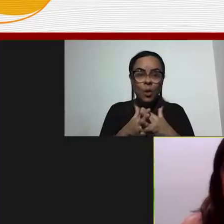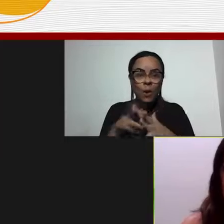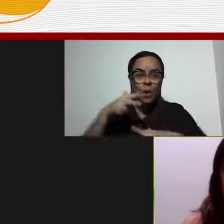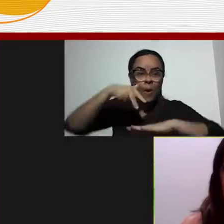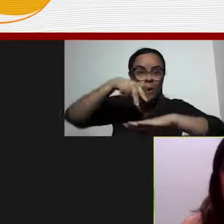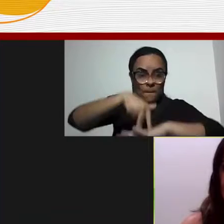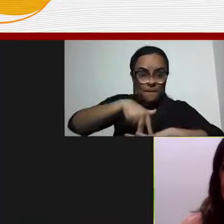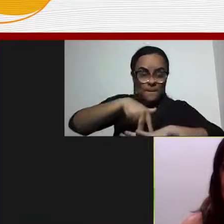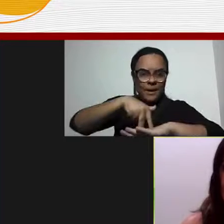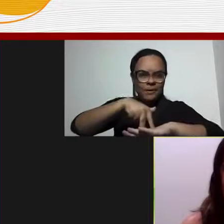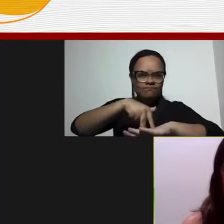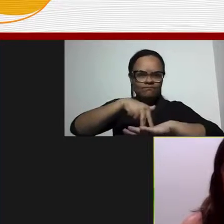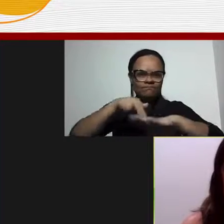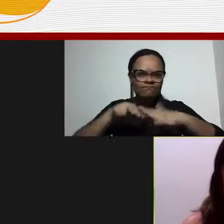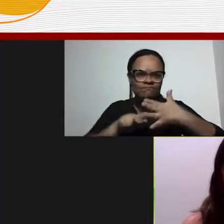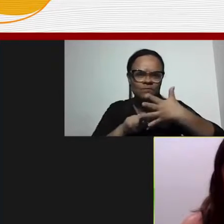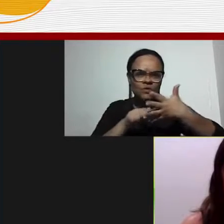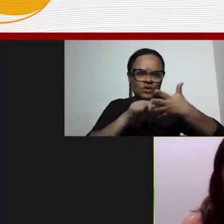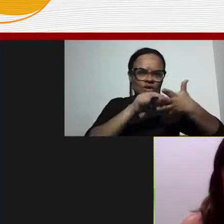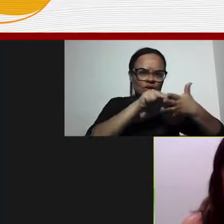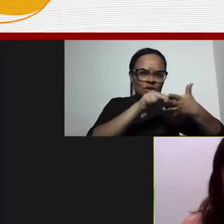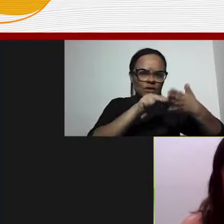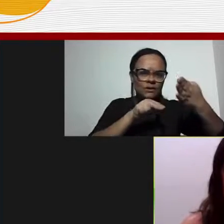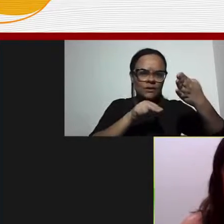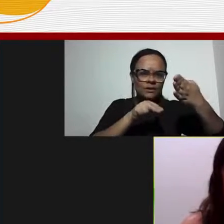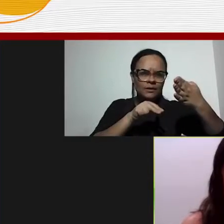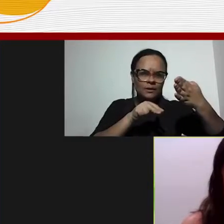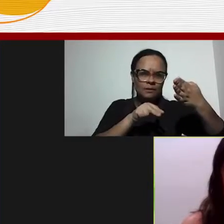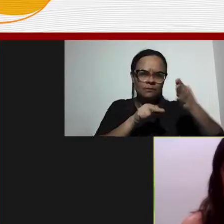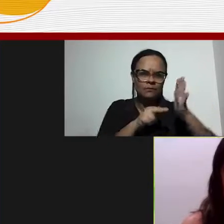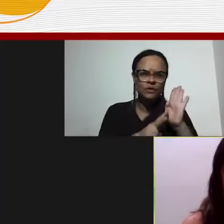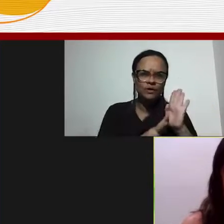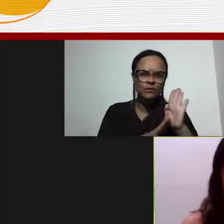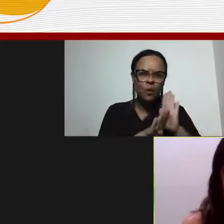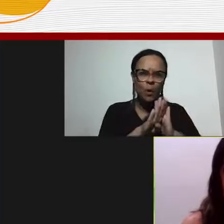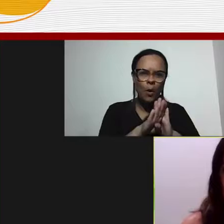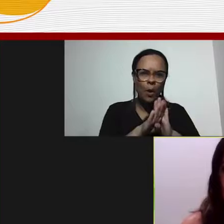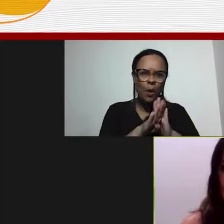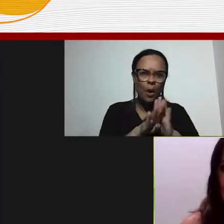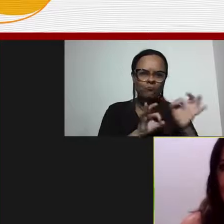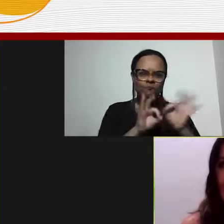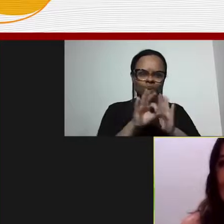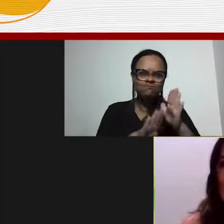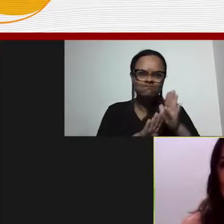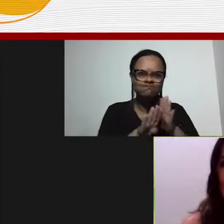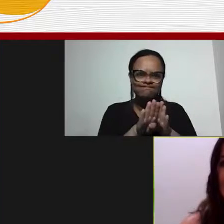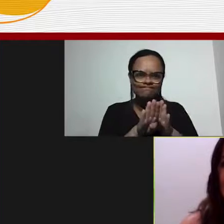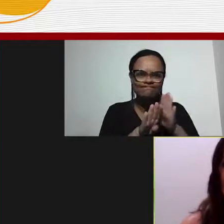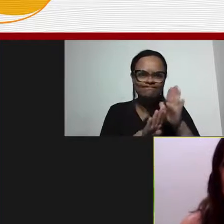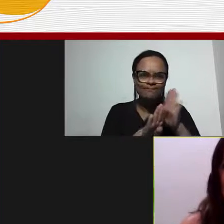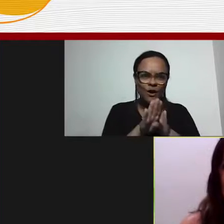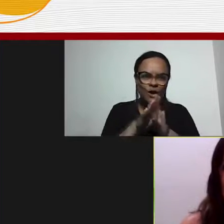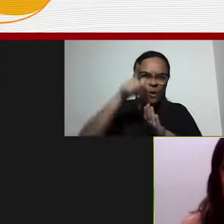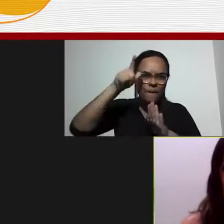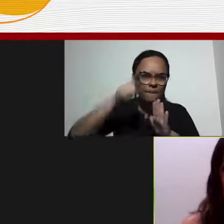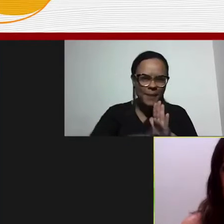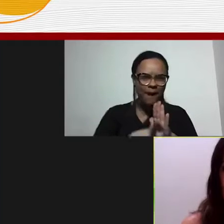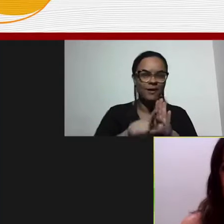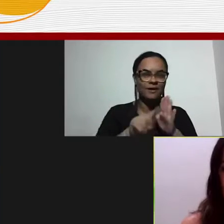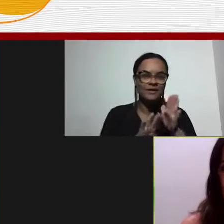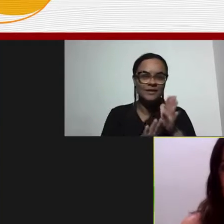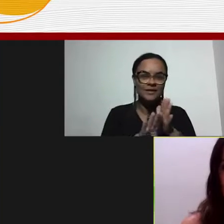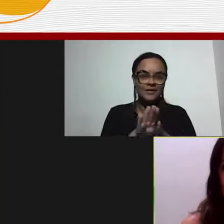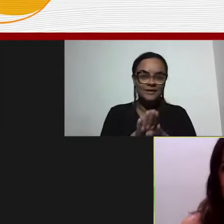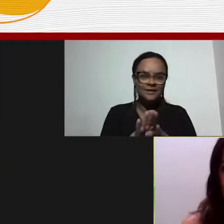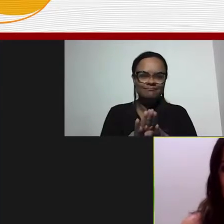frente das escadas e elas começaram a abrir e formar aquelas rampas para você conseguir acessar,